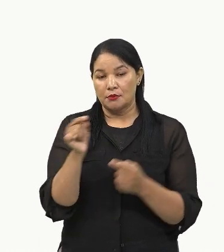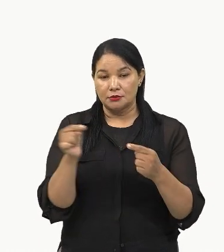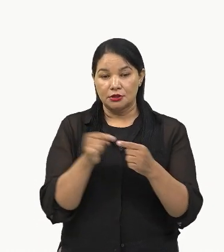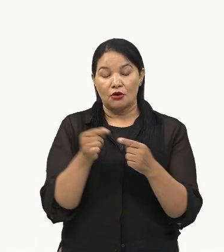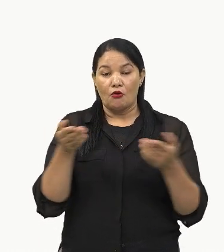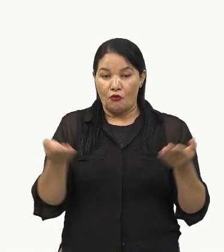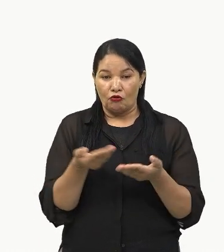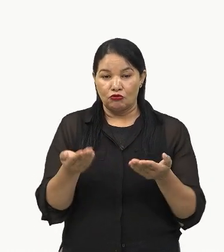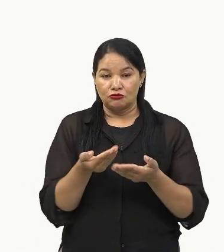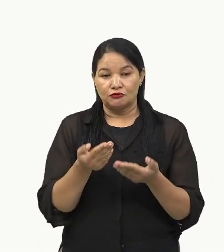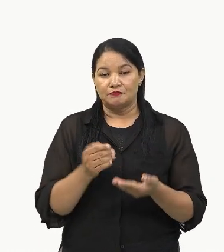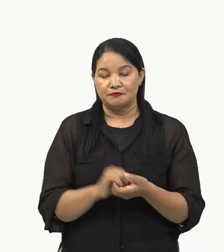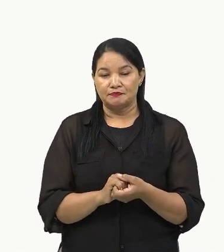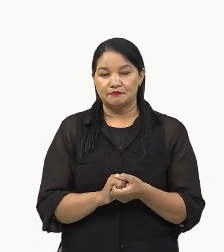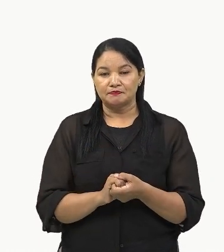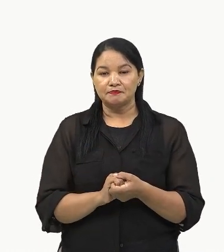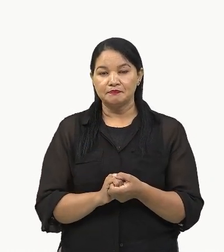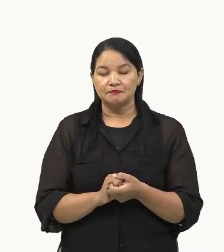eu